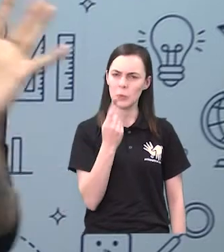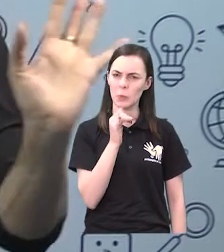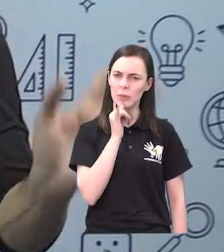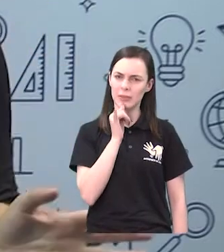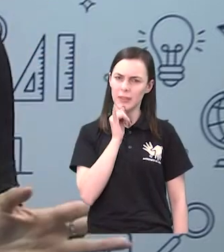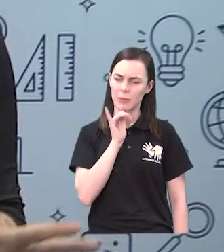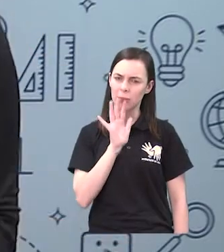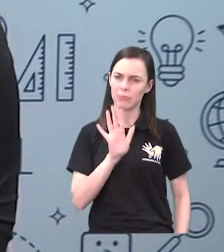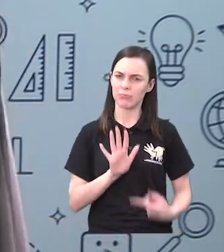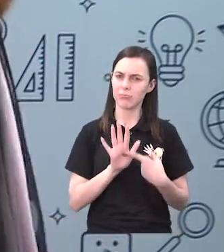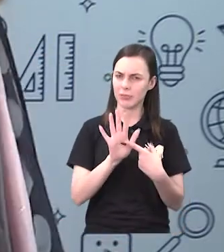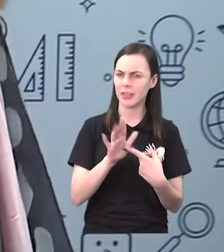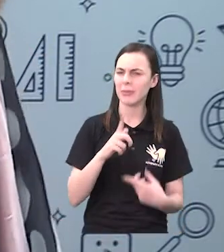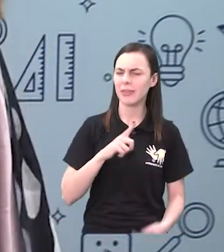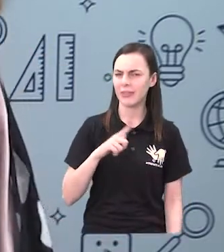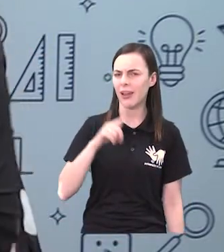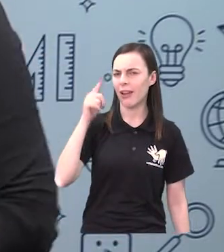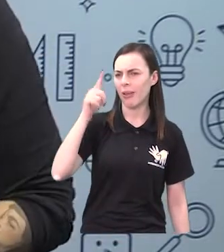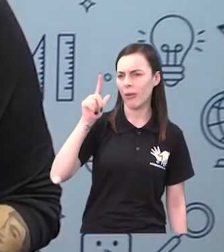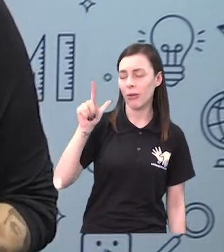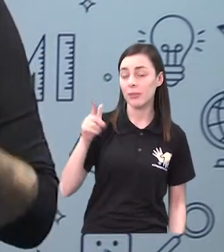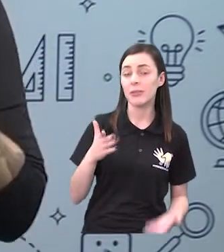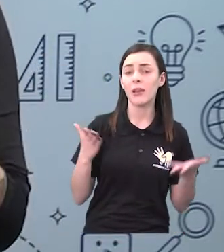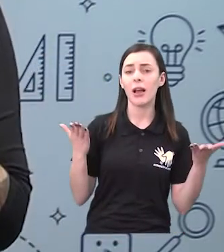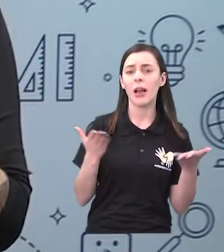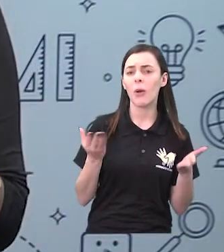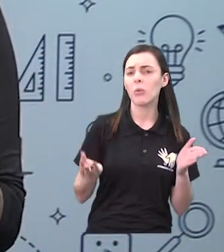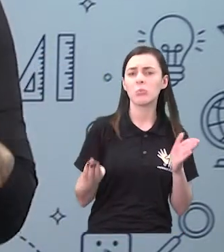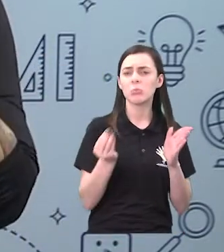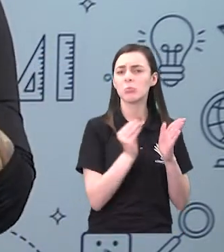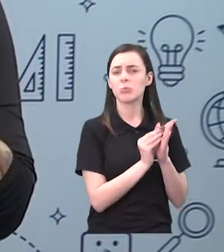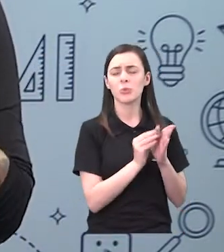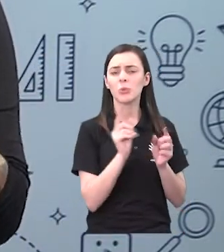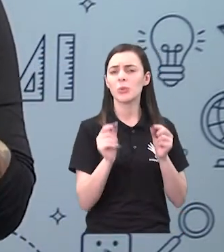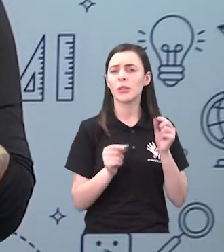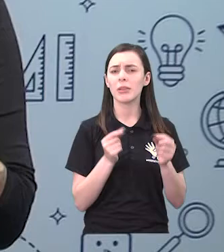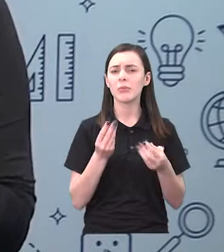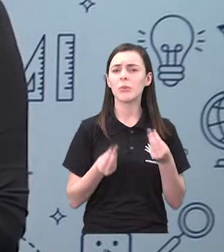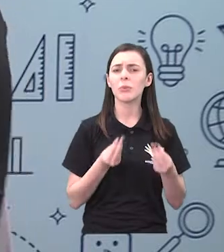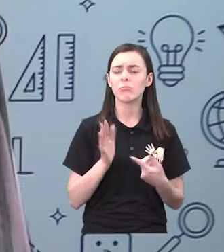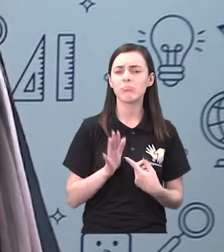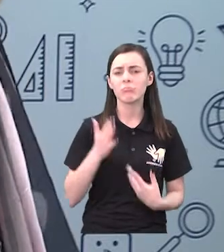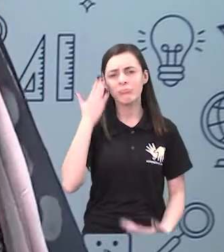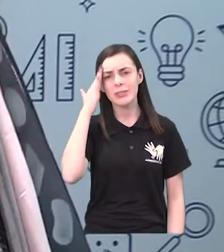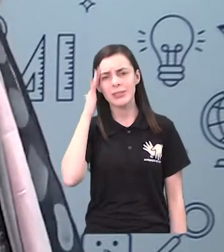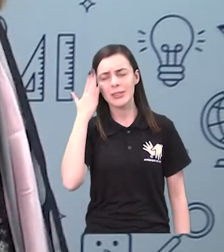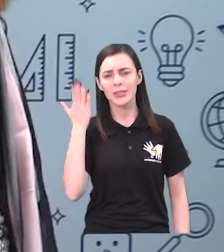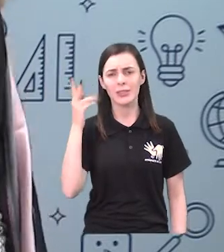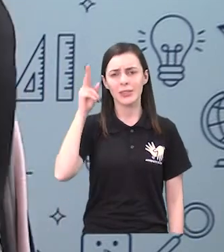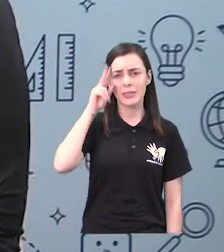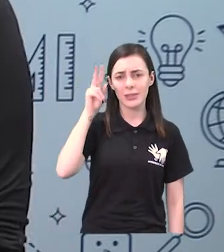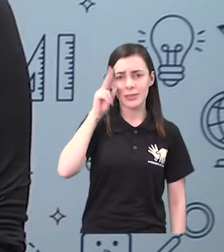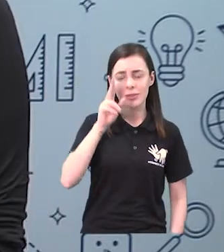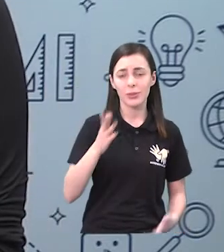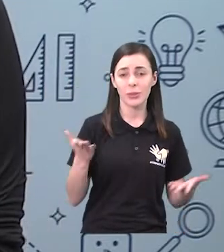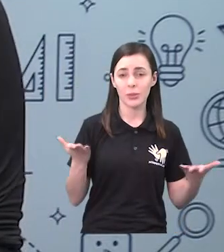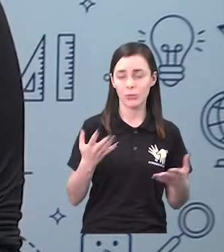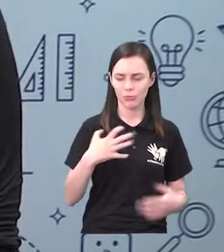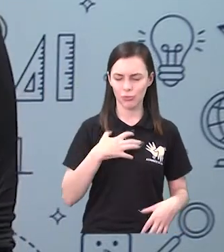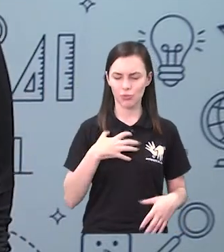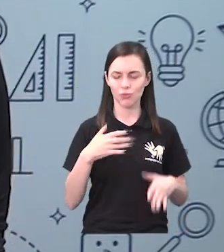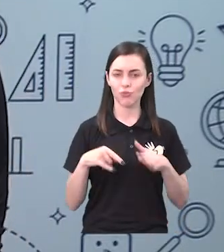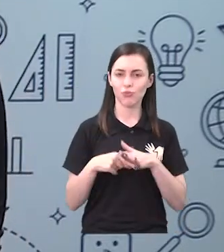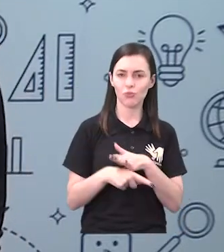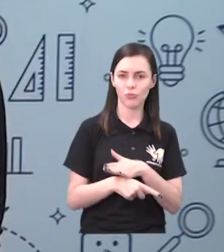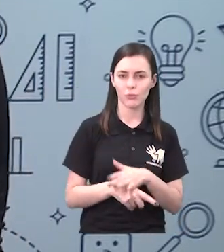me lembrei de várias outras Mas qual você colocaria aqui nesse momento que ajuda mesmo a entender essa